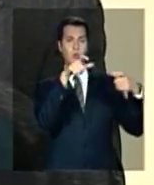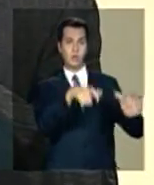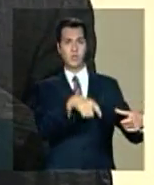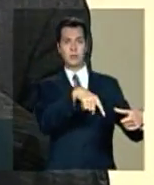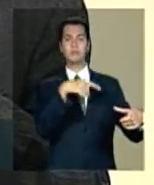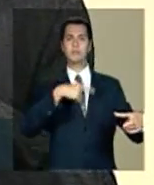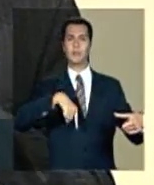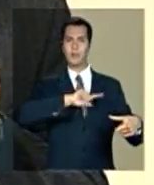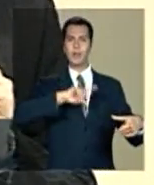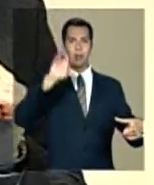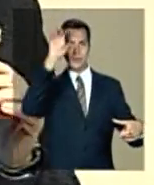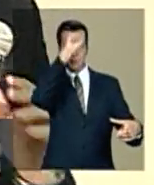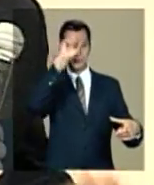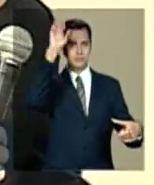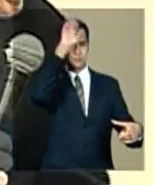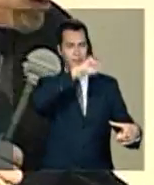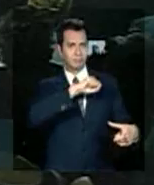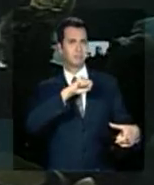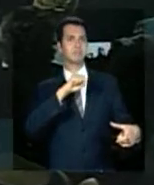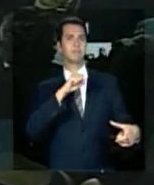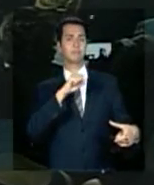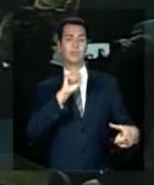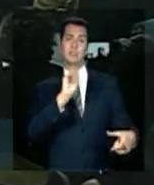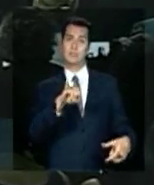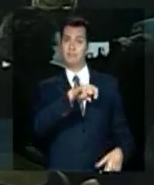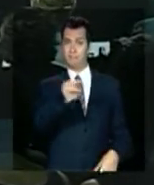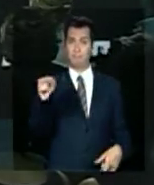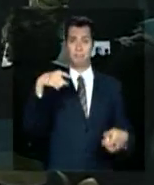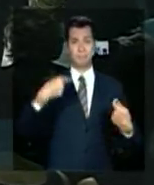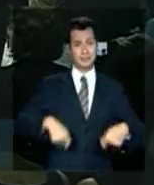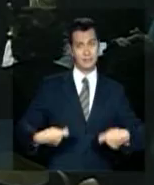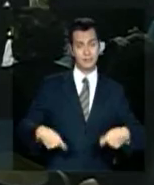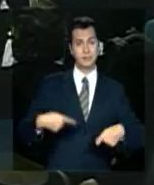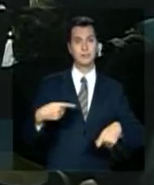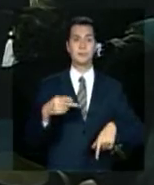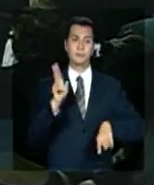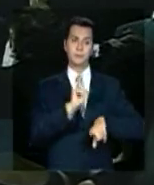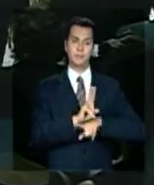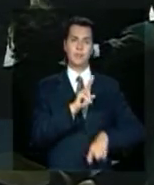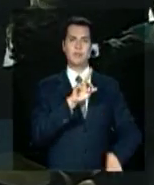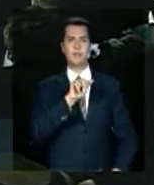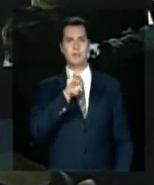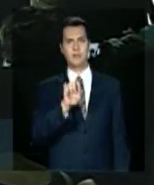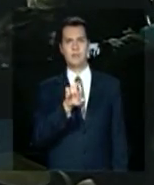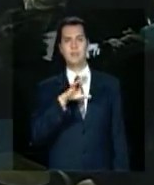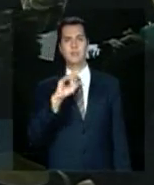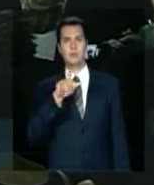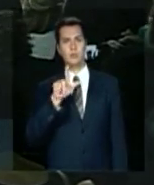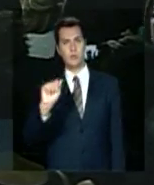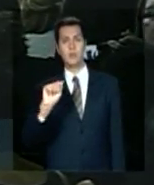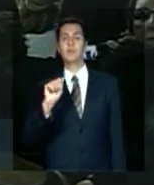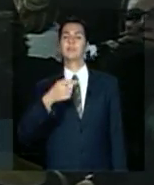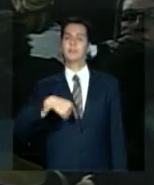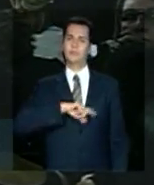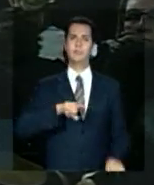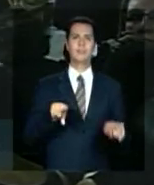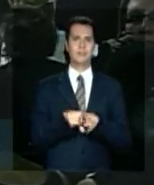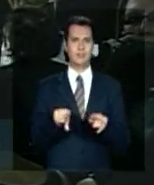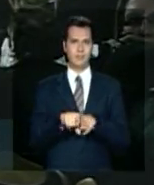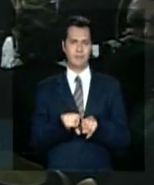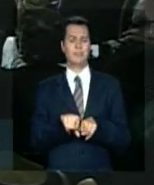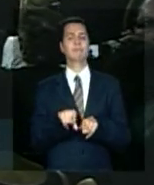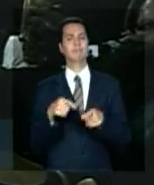com elas Então até uma grande experiência se vocês depende do rede cegonha o rede cegonha depende do Sofia Feldman do todos os trabalhadores